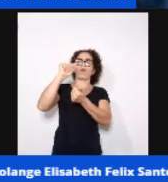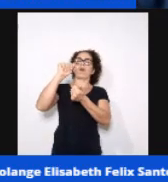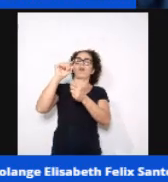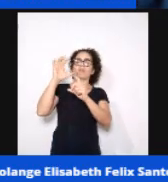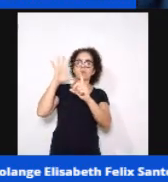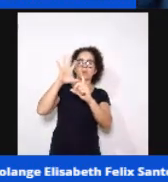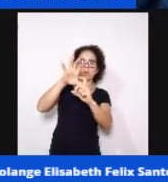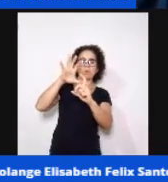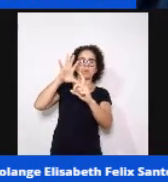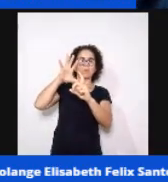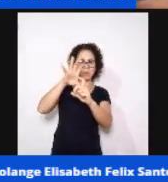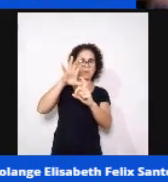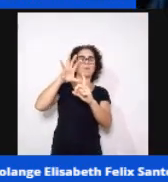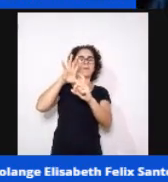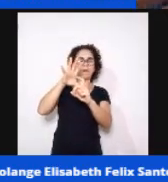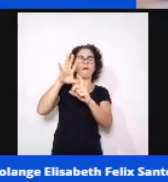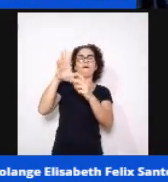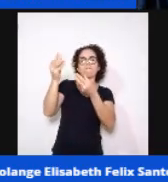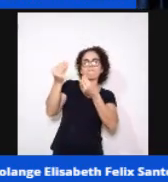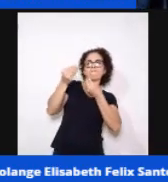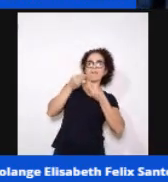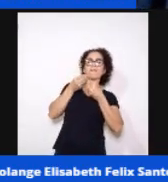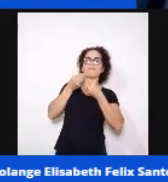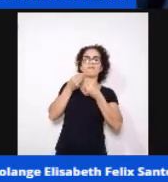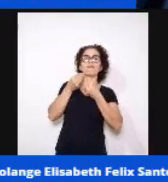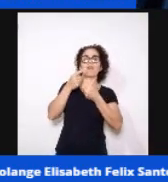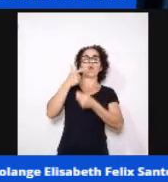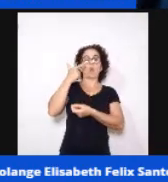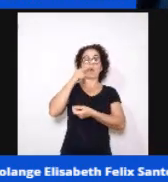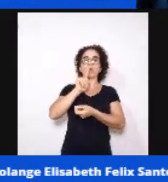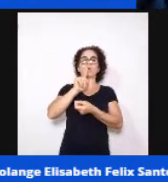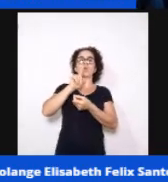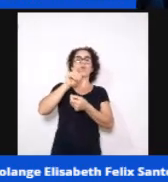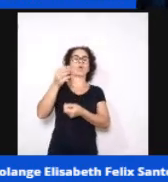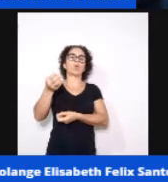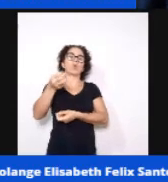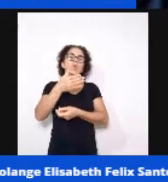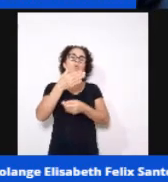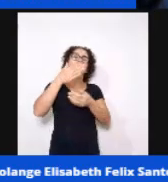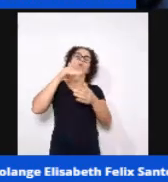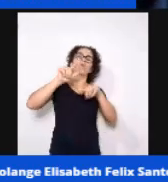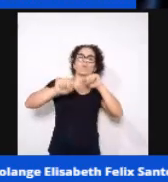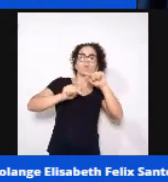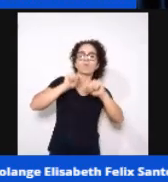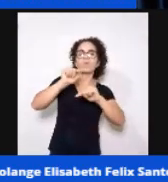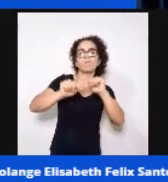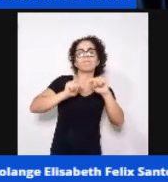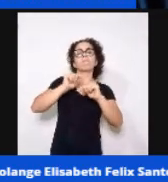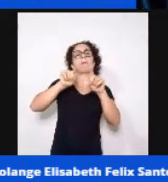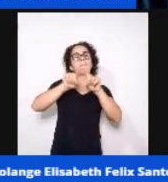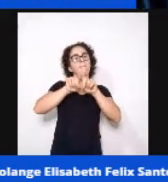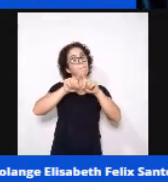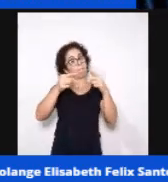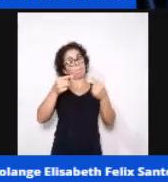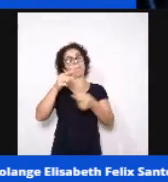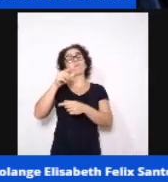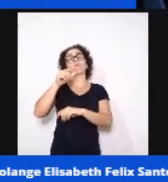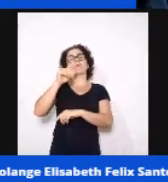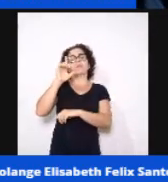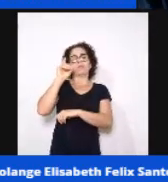resiliência veio para mim, né? Eu consegui um novo emprego, mas foi muito difícil, né? Foram alguns meses